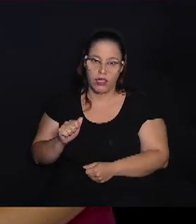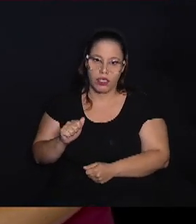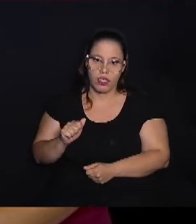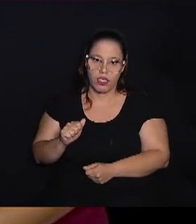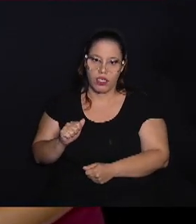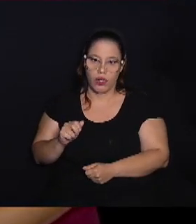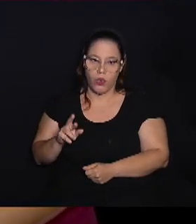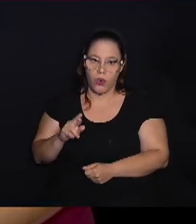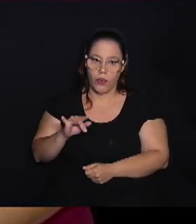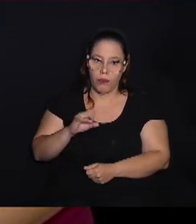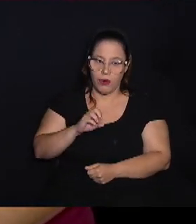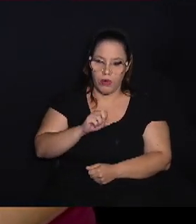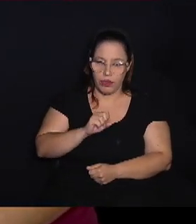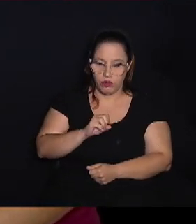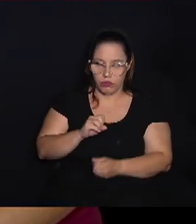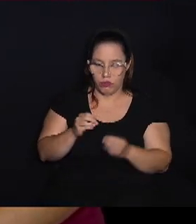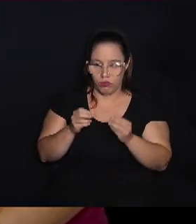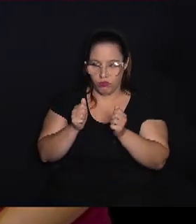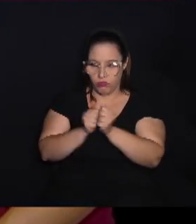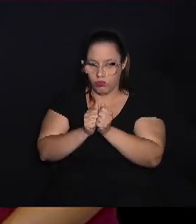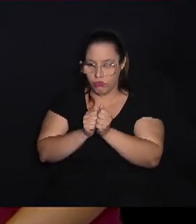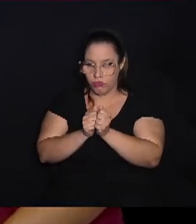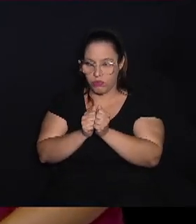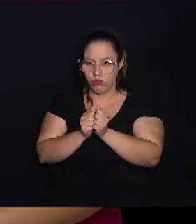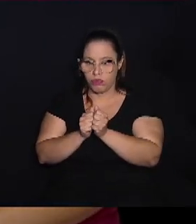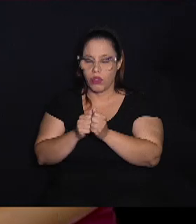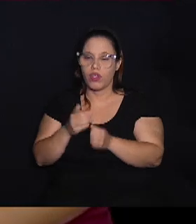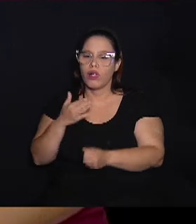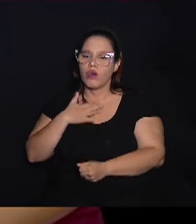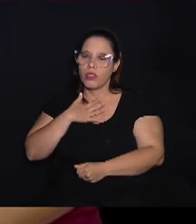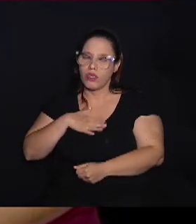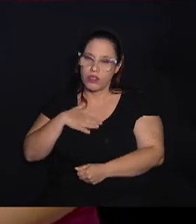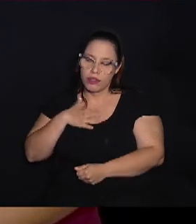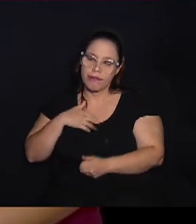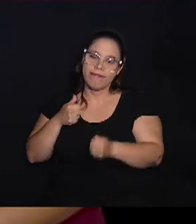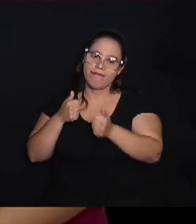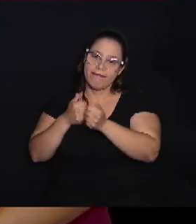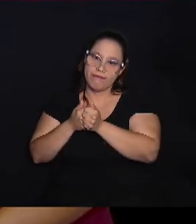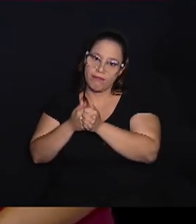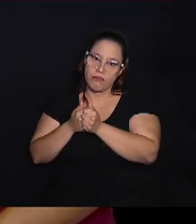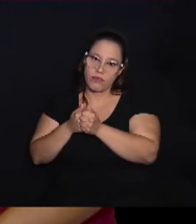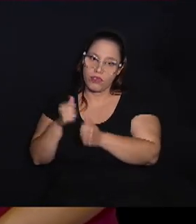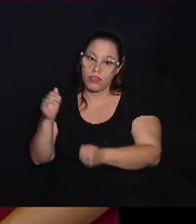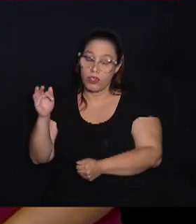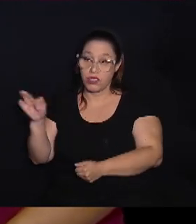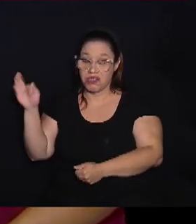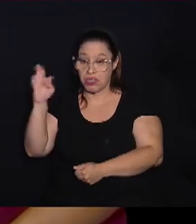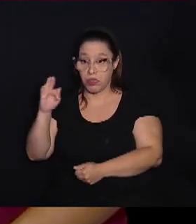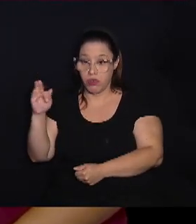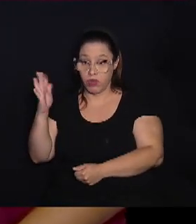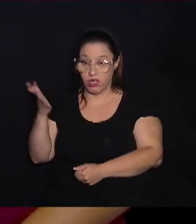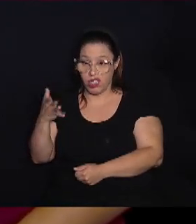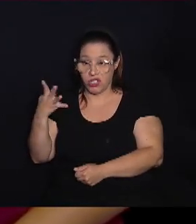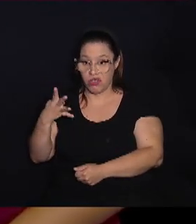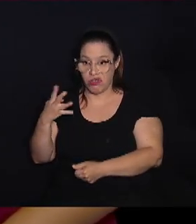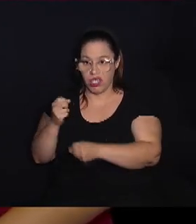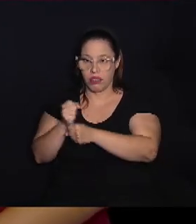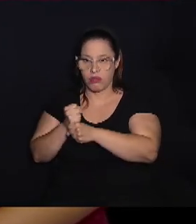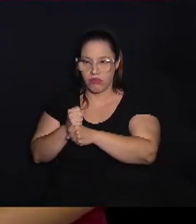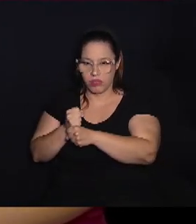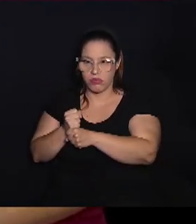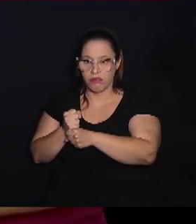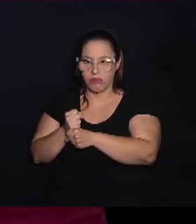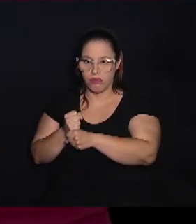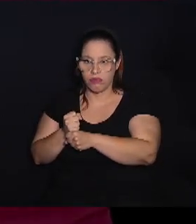Coletiva. E aí eu gostei de ter participado. E aí eu vi que eu já tinha feito uma faculdade de 4 anos, né? Então, eu gostaria também